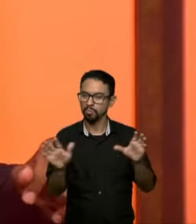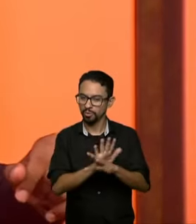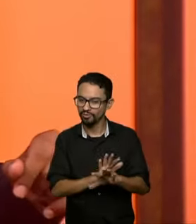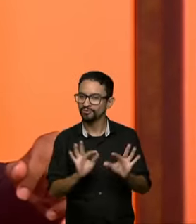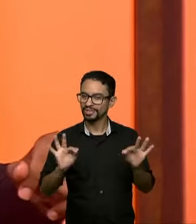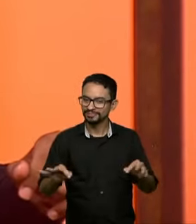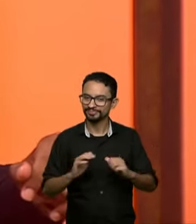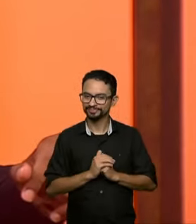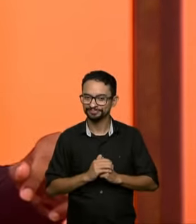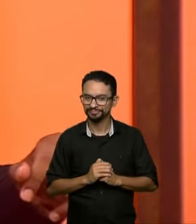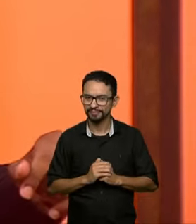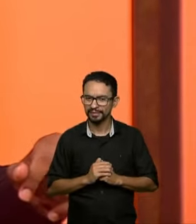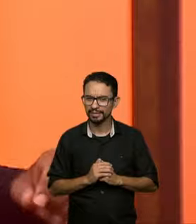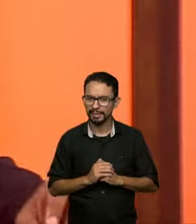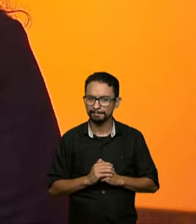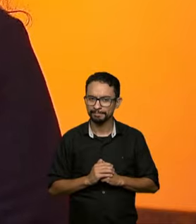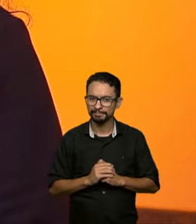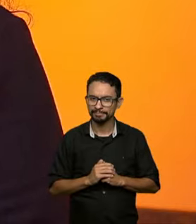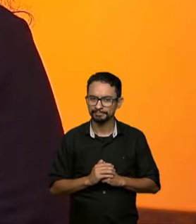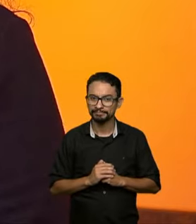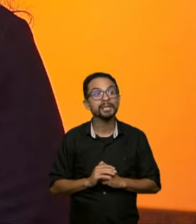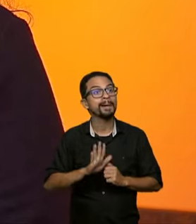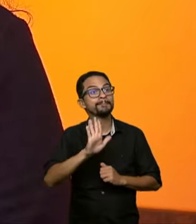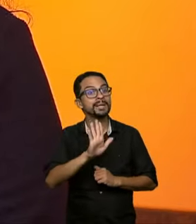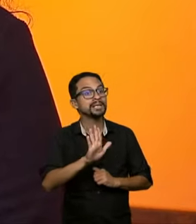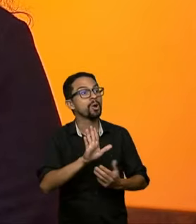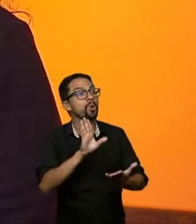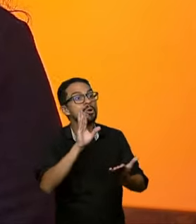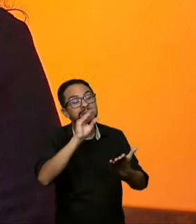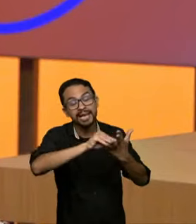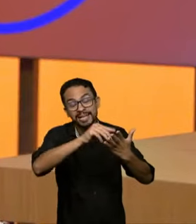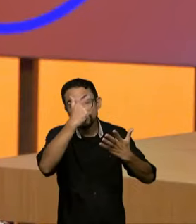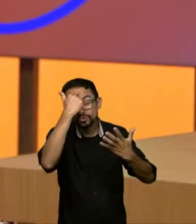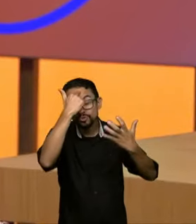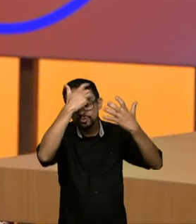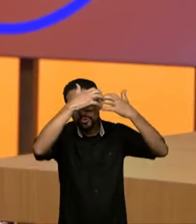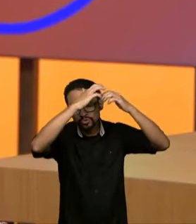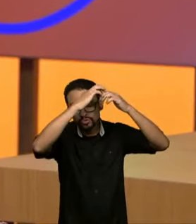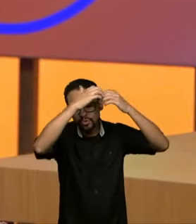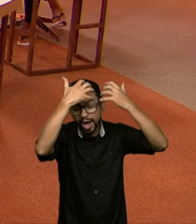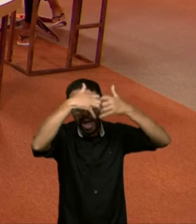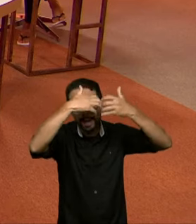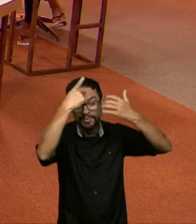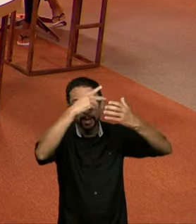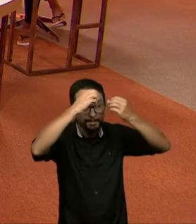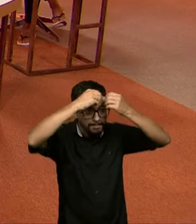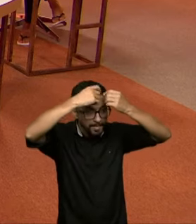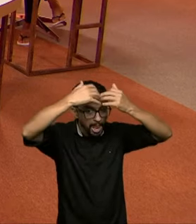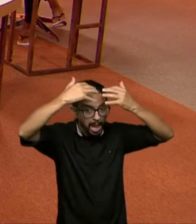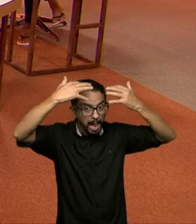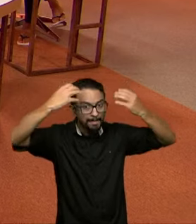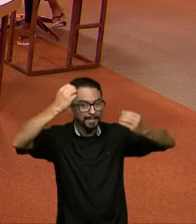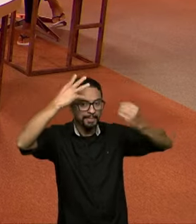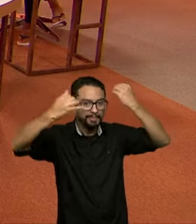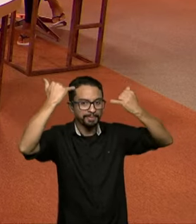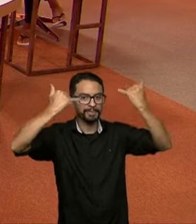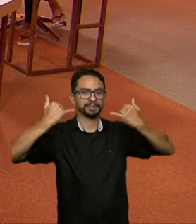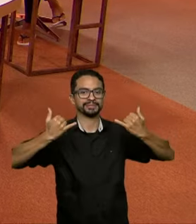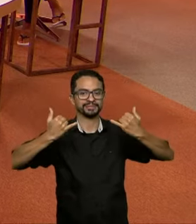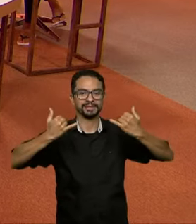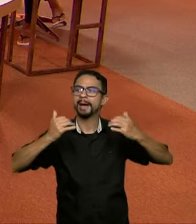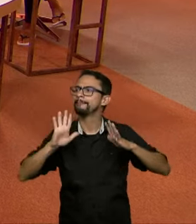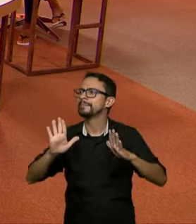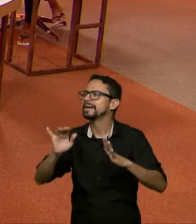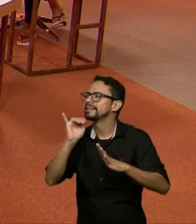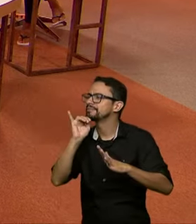comadre? Mas é o que vem na sua cabeça. Não vem tudo na sua cabeça. Eu tenho 4 filhos também. Minha comadre,